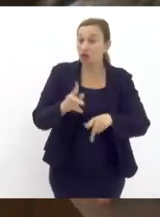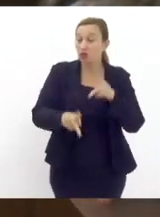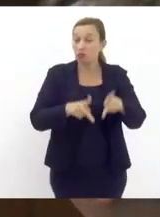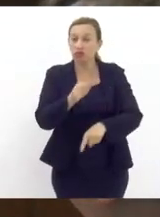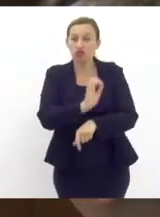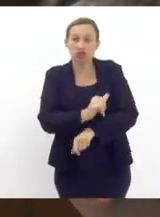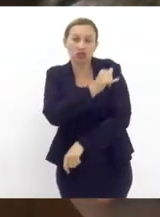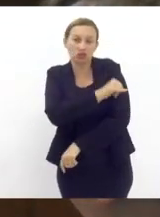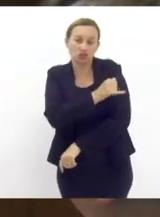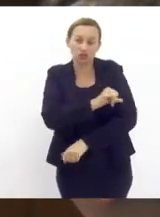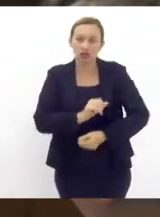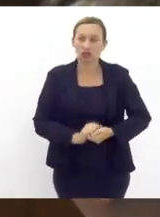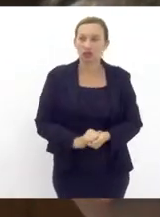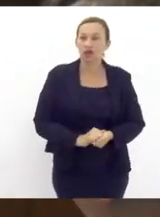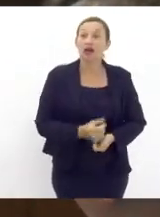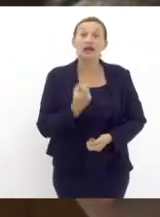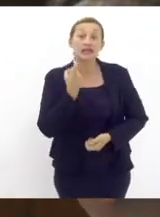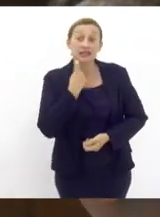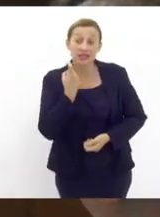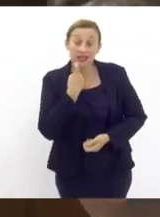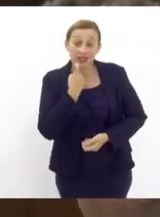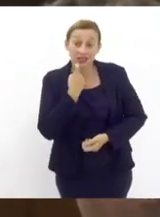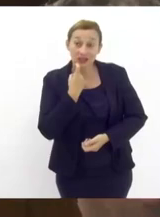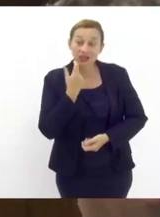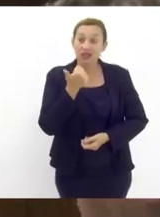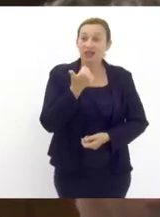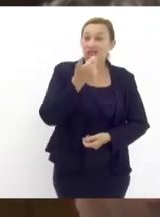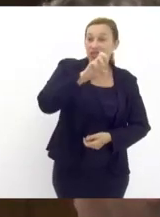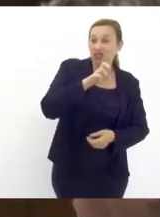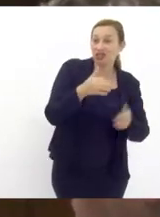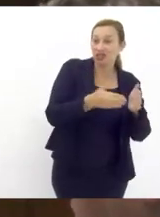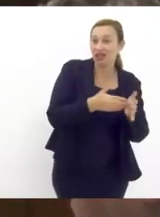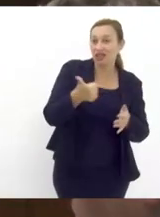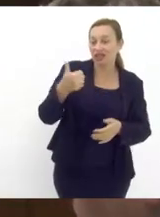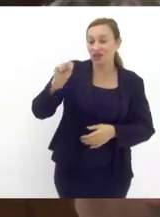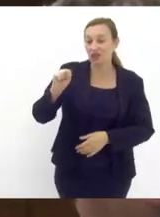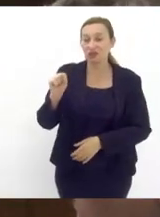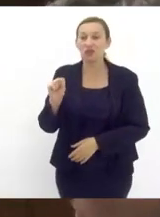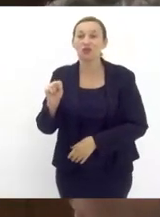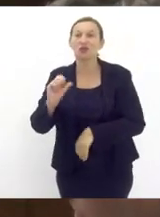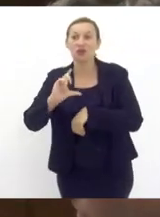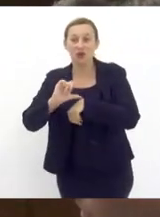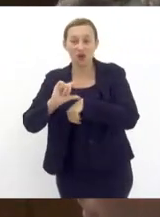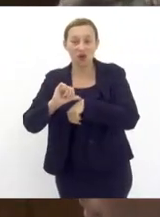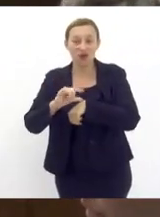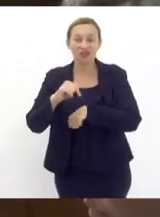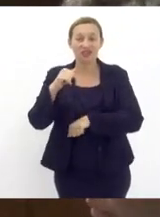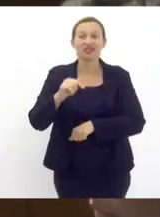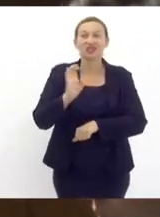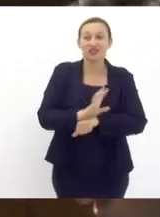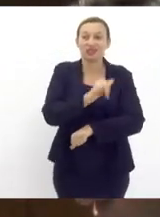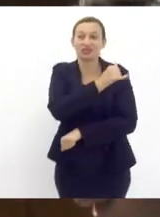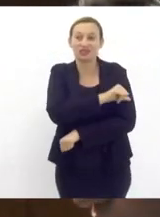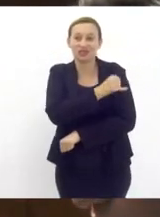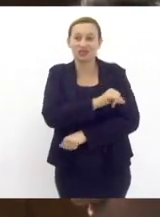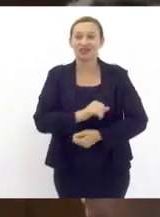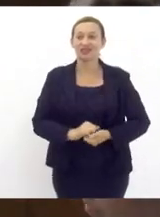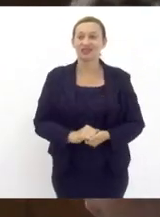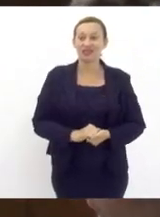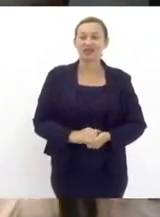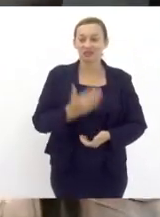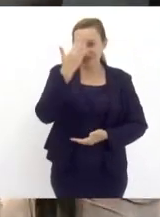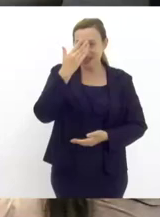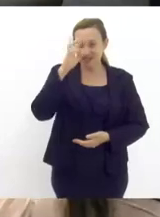do Rio de Janeiro as sexta-feira das 15 às 18:00 no auditório aqui da Assembleia Legislativa do Estado do Rio de Janeiro Muito obrigado